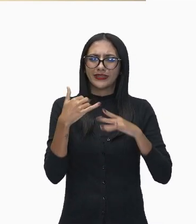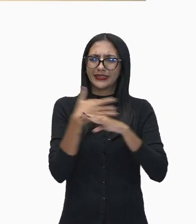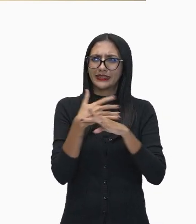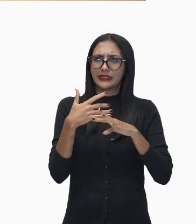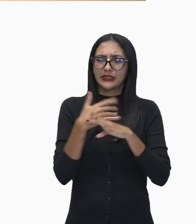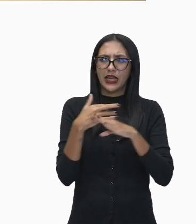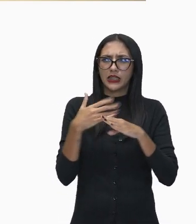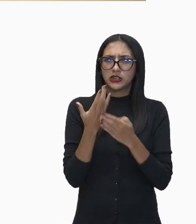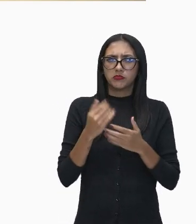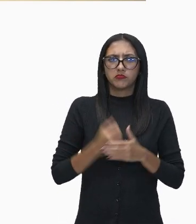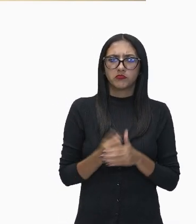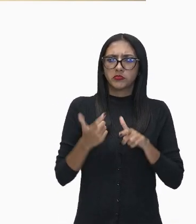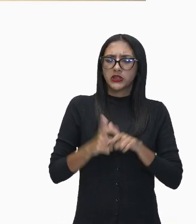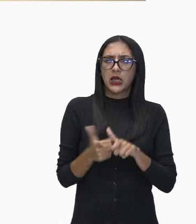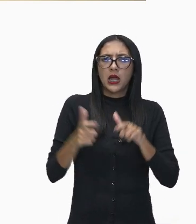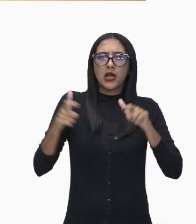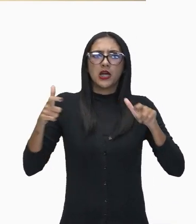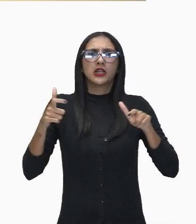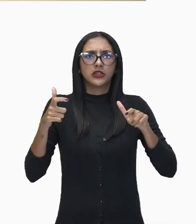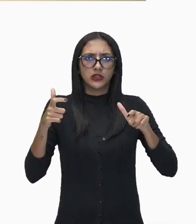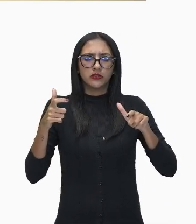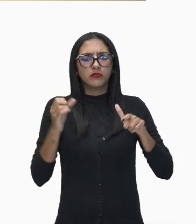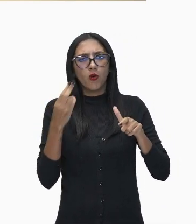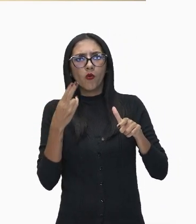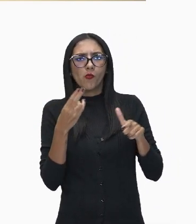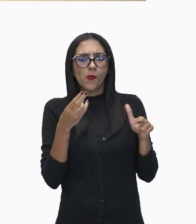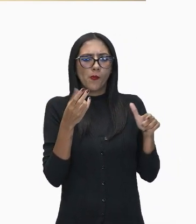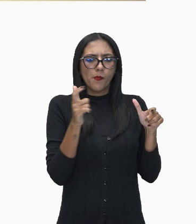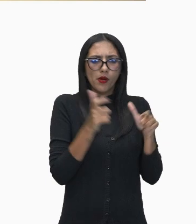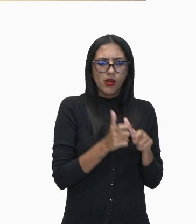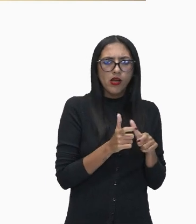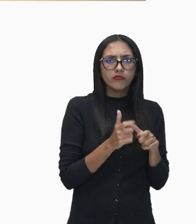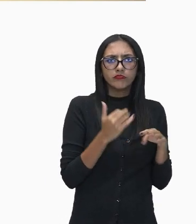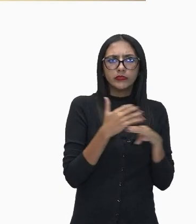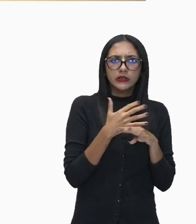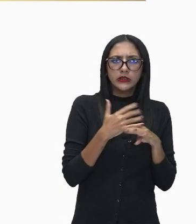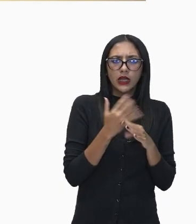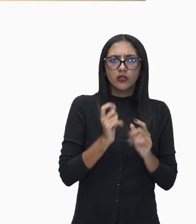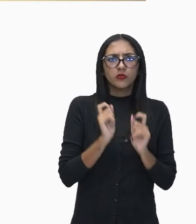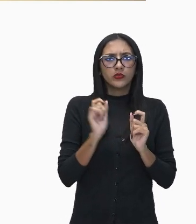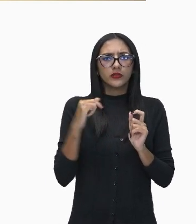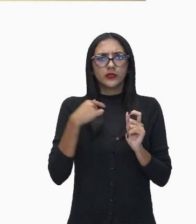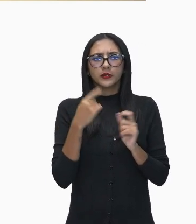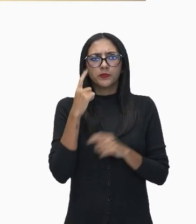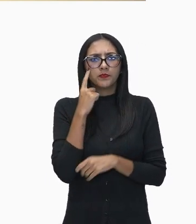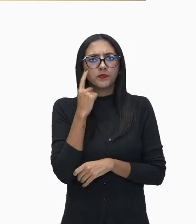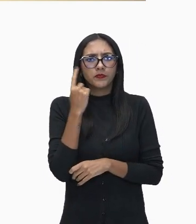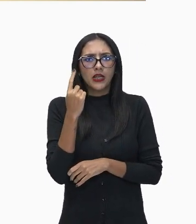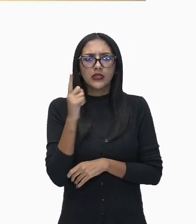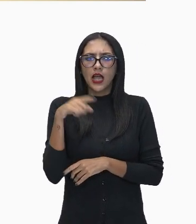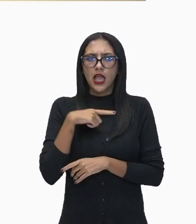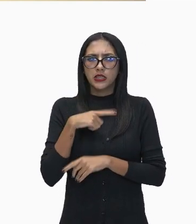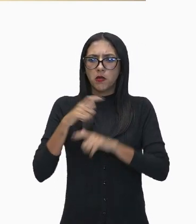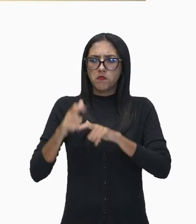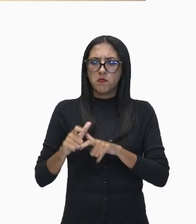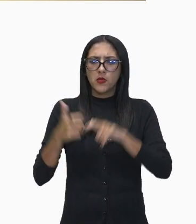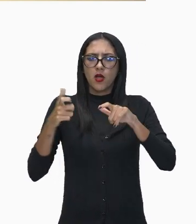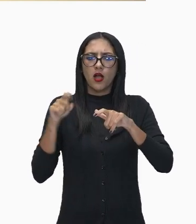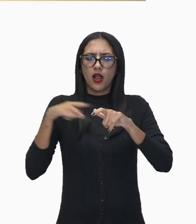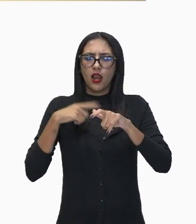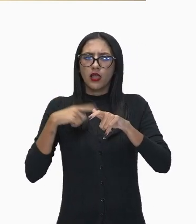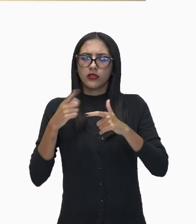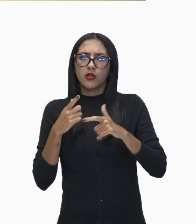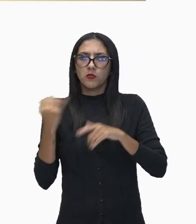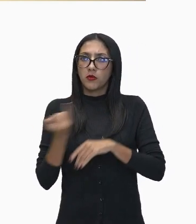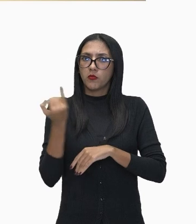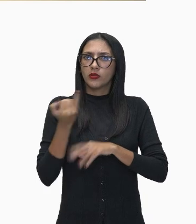quando a gente pensa em cidades que são menores, nós vamos observar que essas cidades maiores, elas têm um tipo de